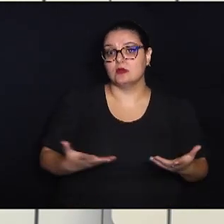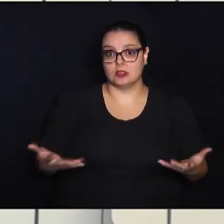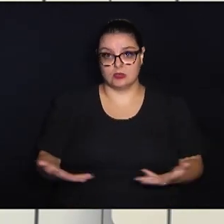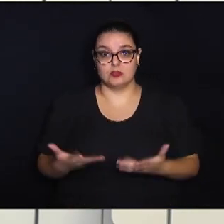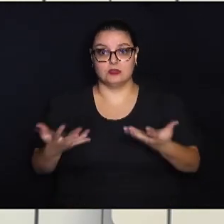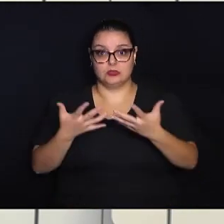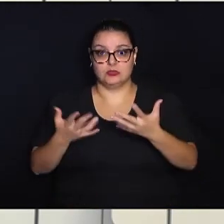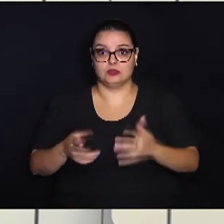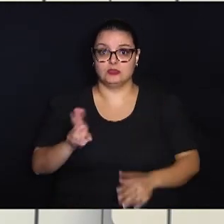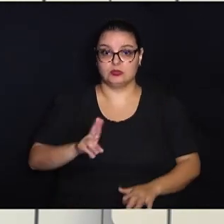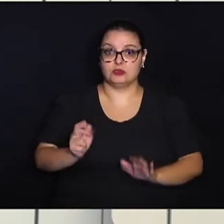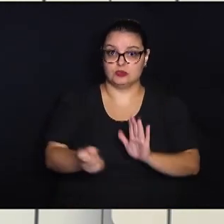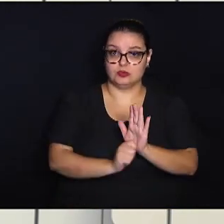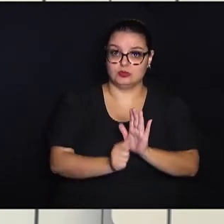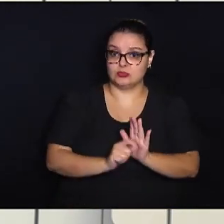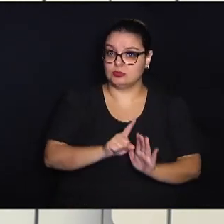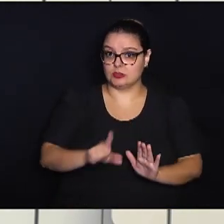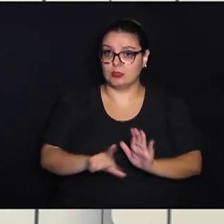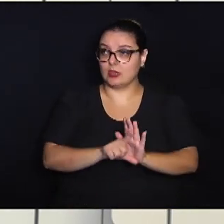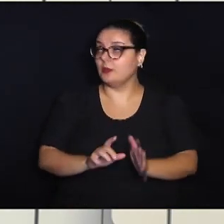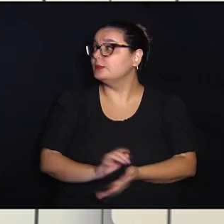ao uso de droga ilícita.